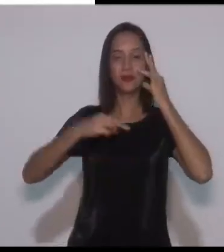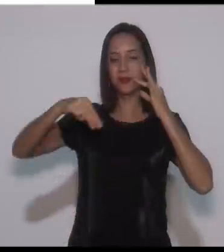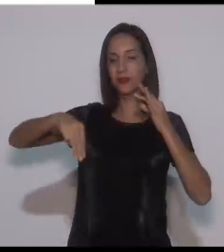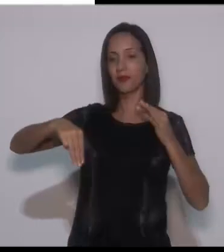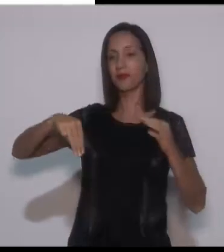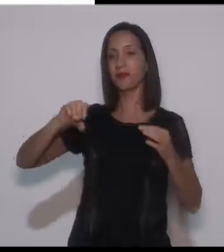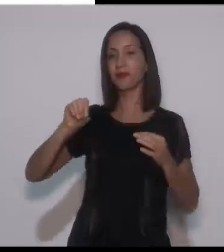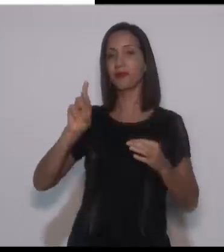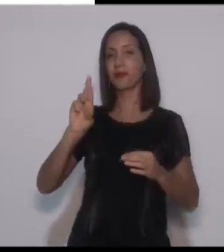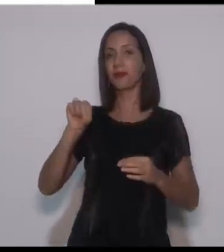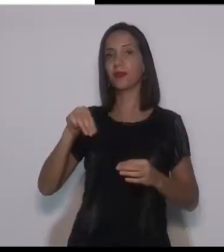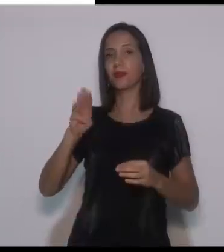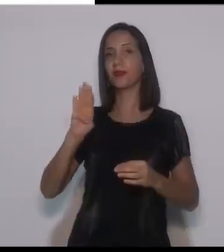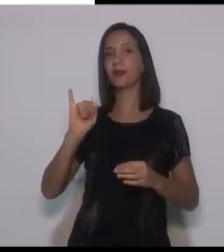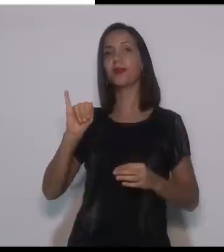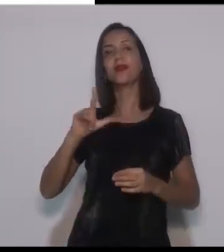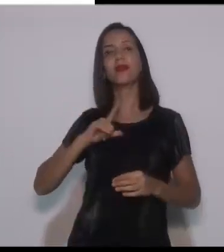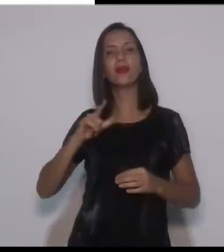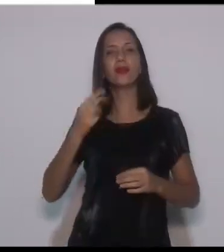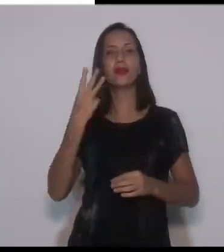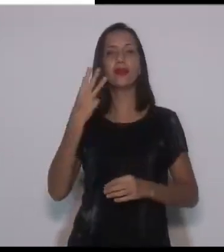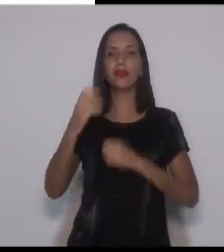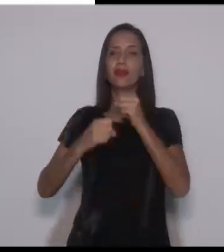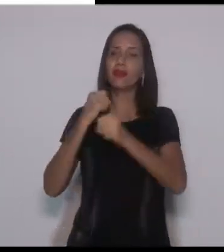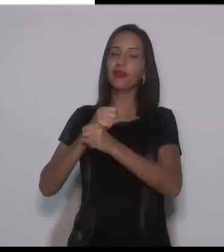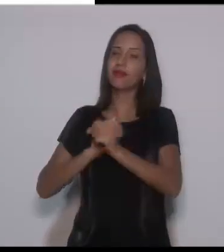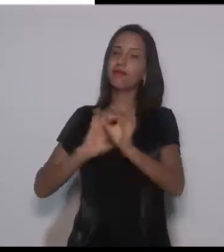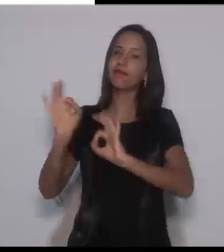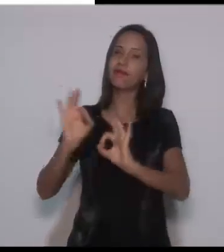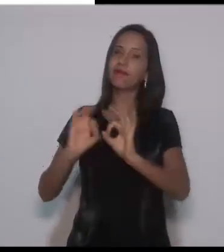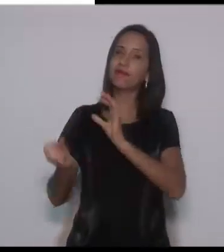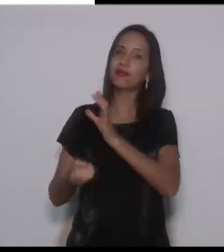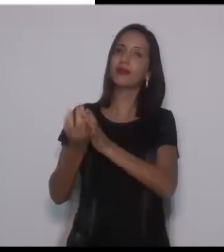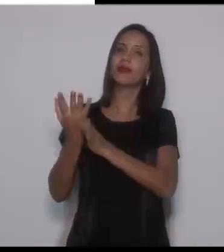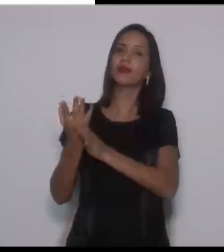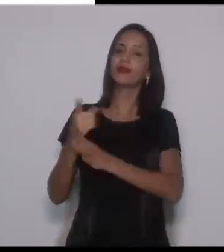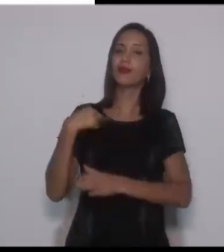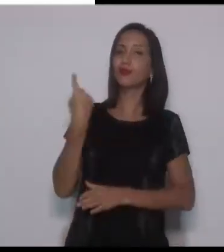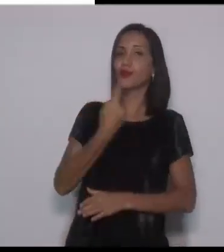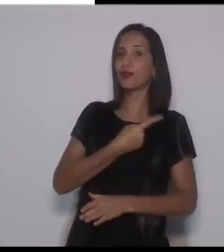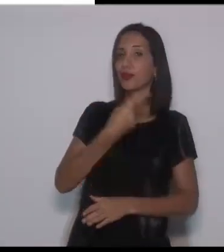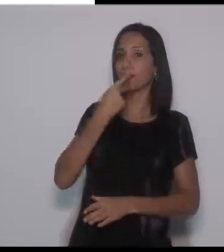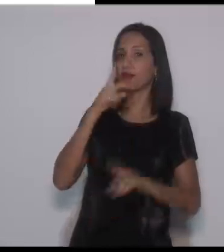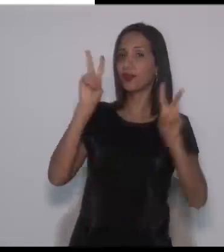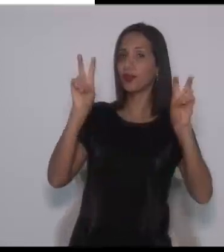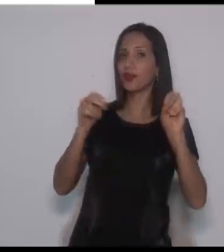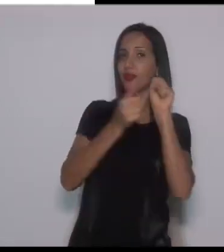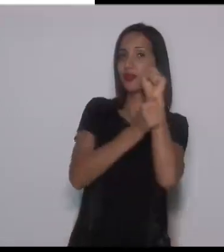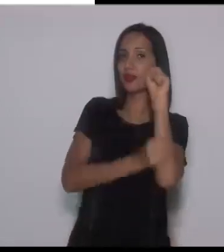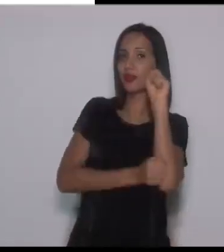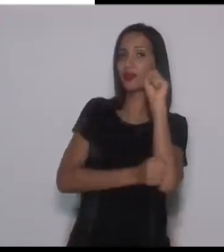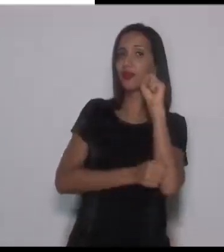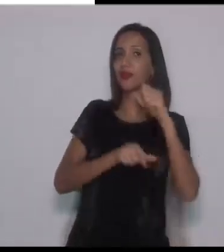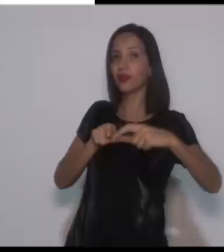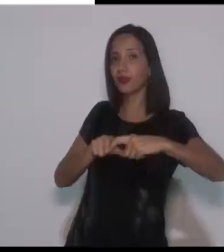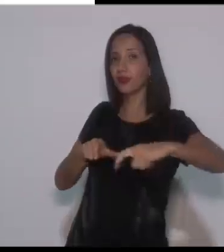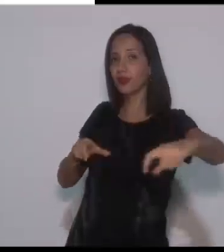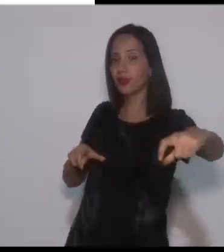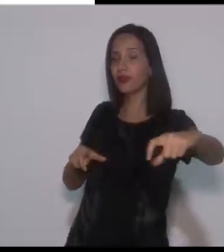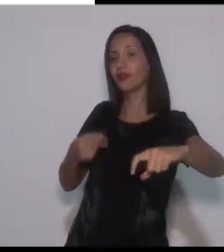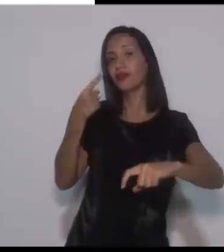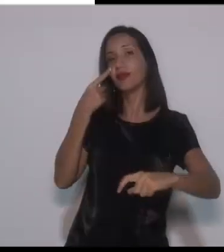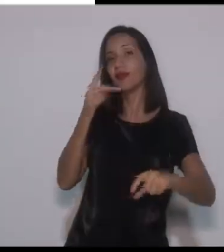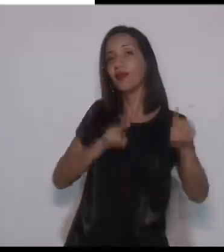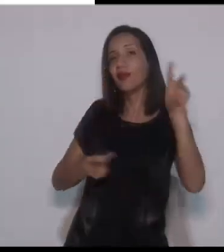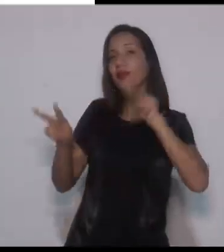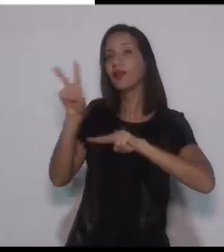anos que foi feito um projeto. Não é? Então, quando a gente está falando de saneamento básico, é olhar com outros